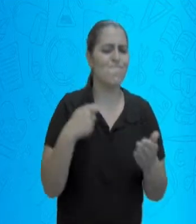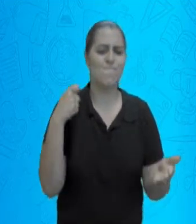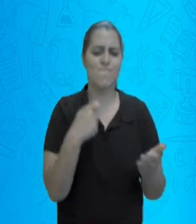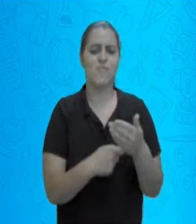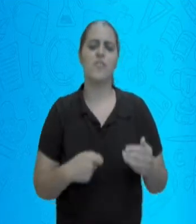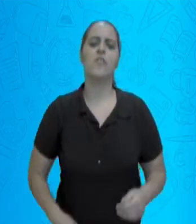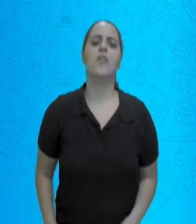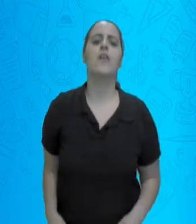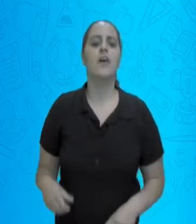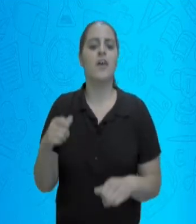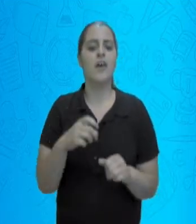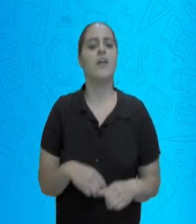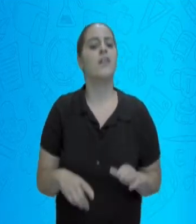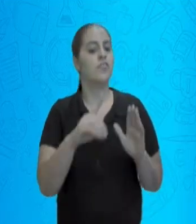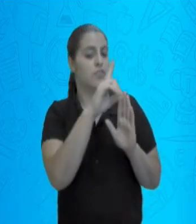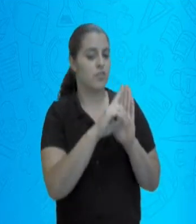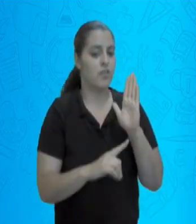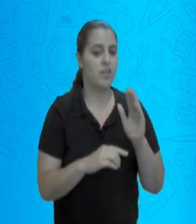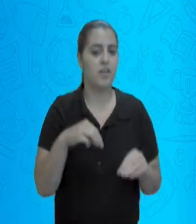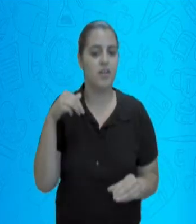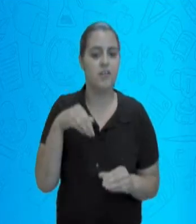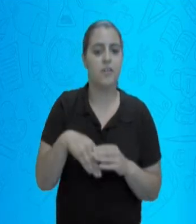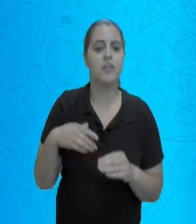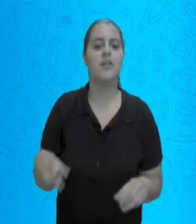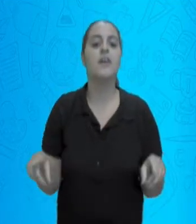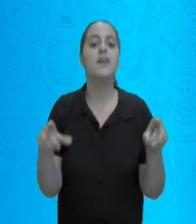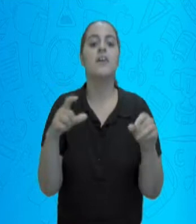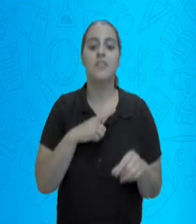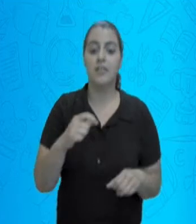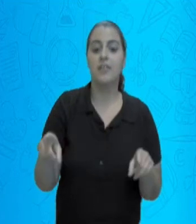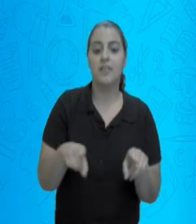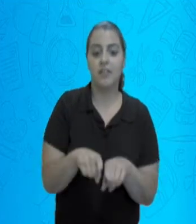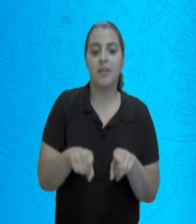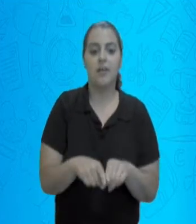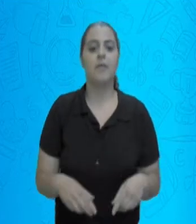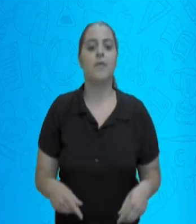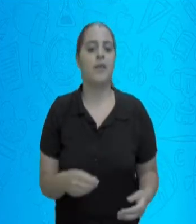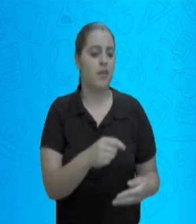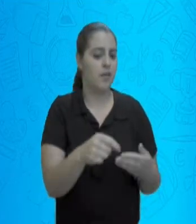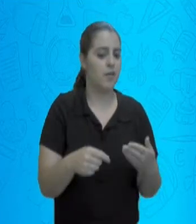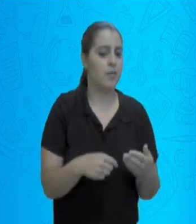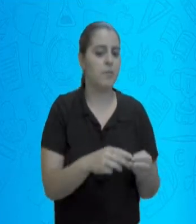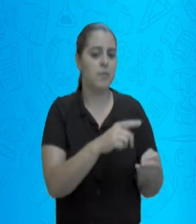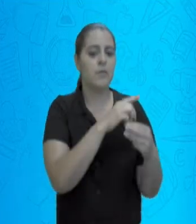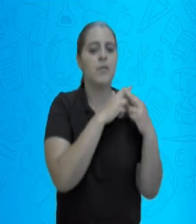hoje, além de direito a votar, nós temos também como dever o voto.